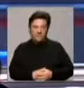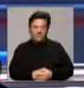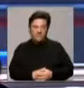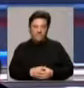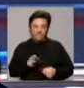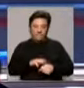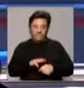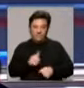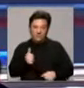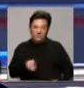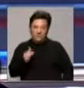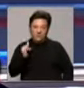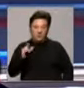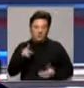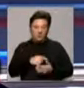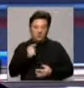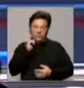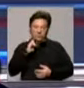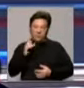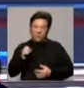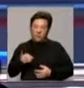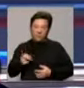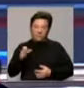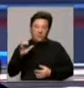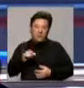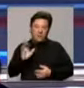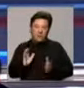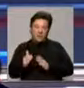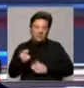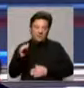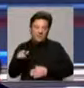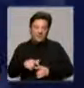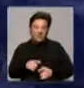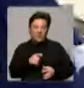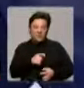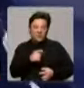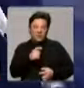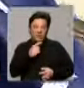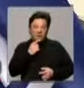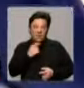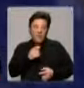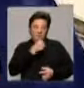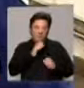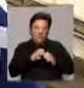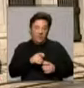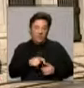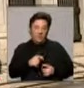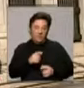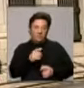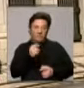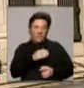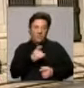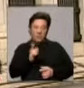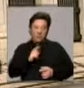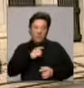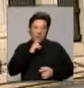a administração do bpi chumbou o preço da Opa do caix Bank em comunicado à comissão de mercado de valores mobiliários o banco